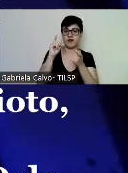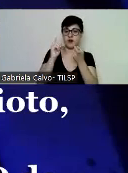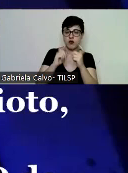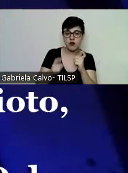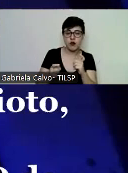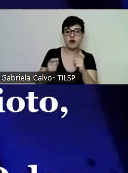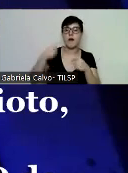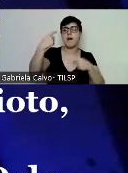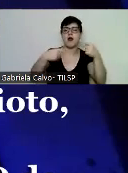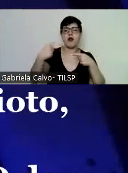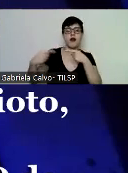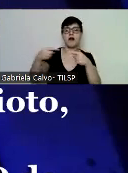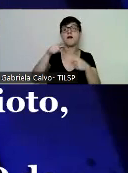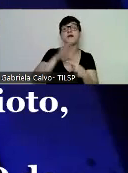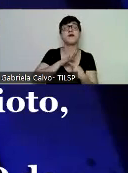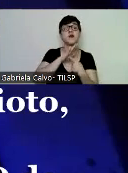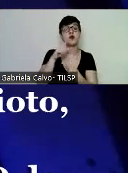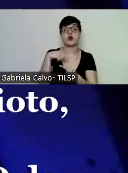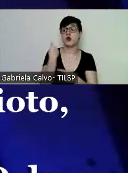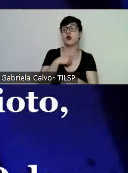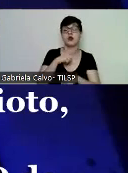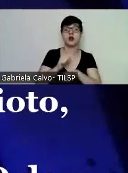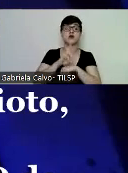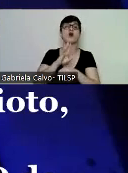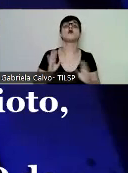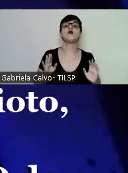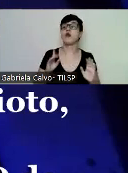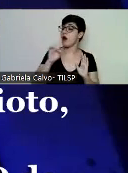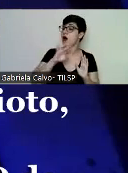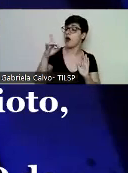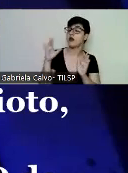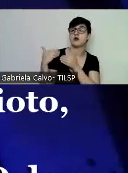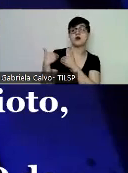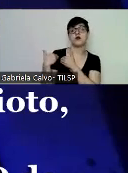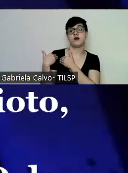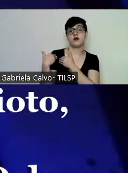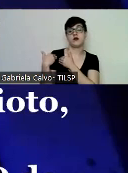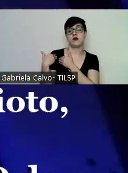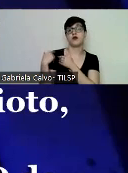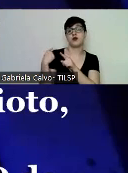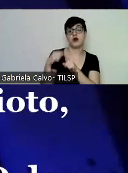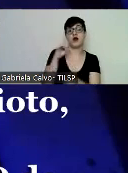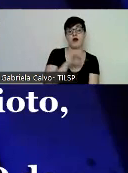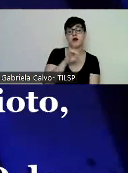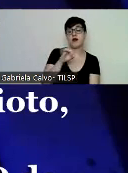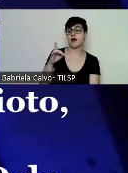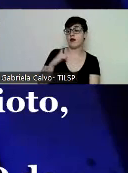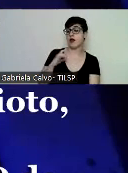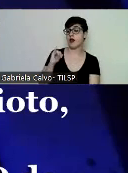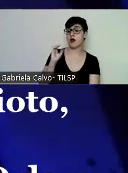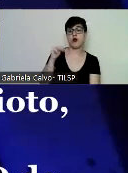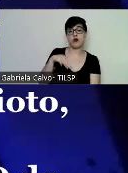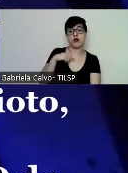ela nos deixou com uma responsabilidade né quer dizer aquelas pessoas ocupando cargos dentro do ícone que se debruçavam sobre esse tema